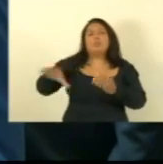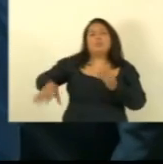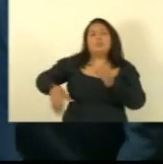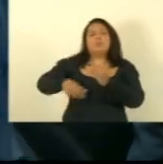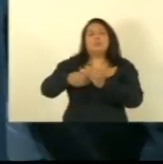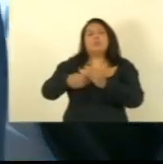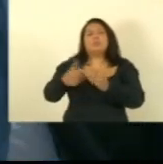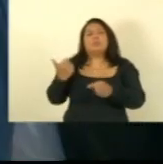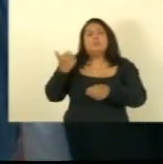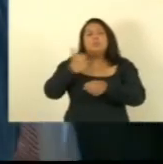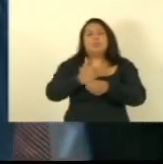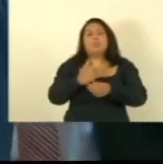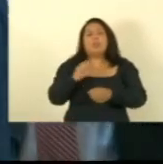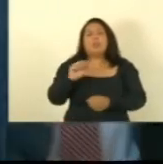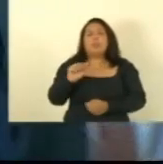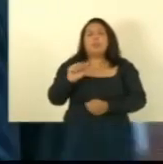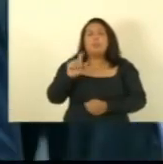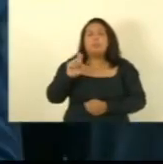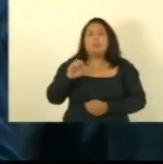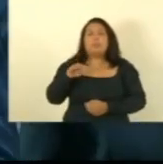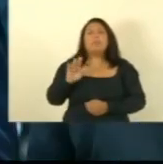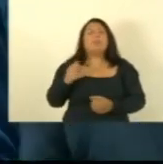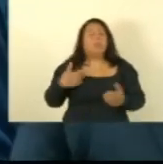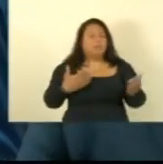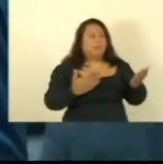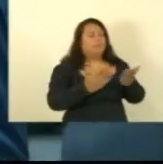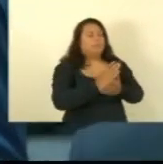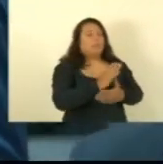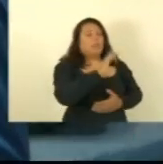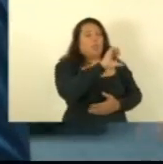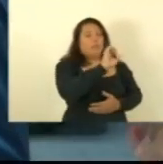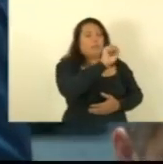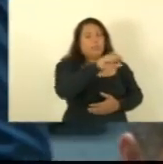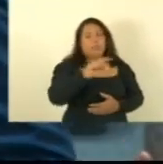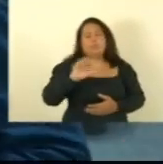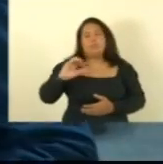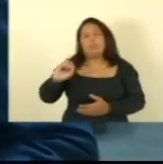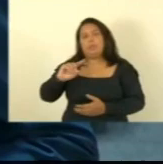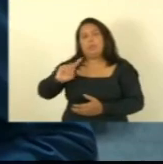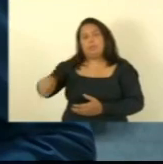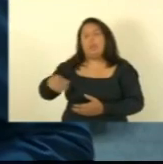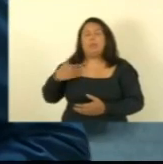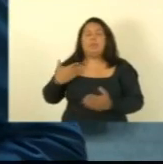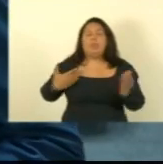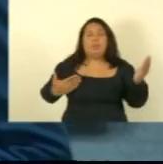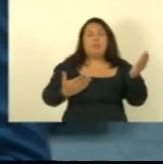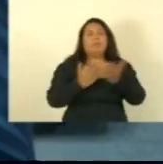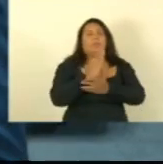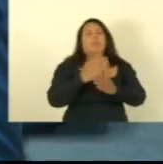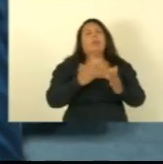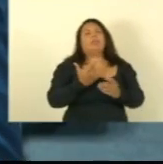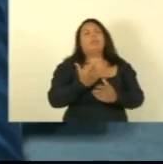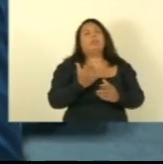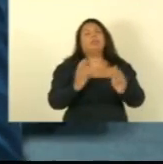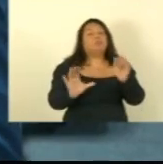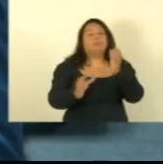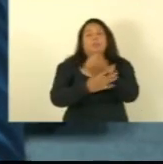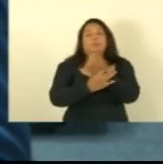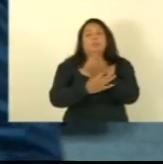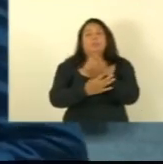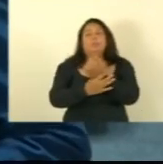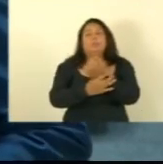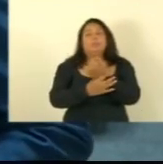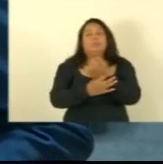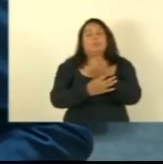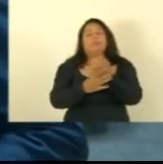Teodoro Ferraz. Deputado Alexandre Chambinho, com relator Alexandre Chambinho. 9 votos sim, nem ou não. Aprovado na Comissão de Finanças.